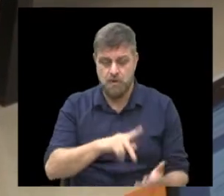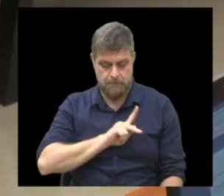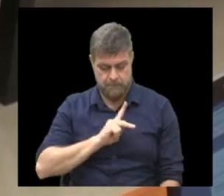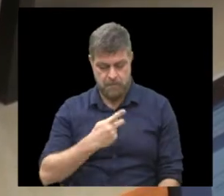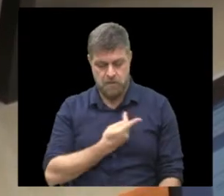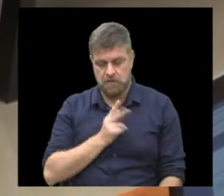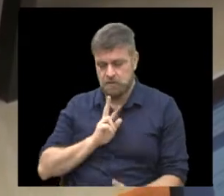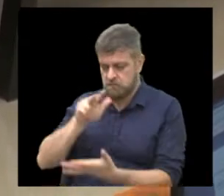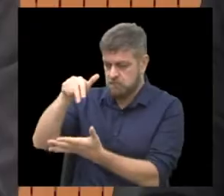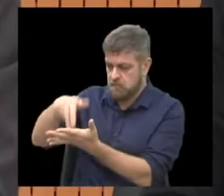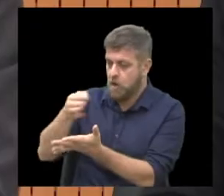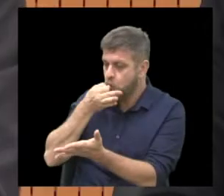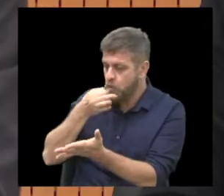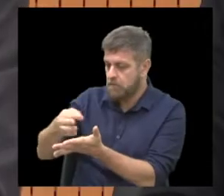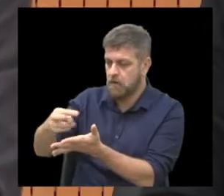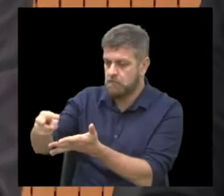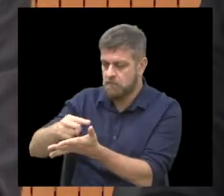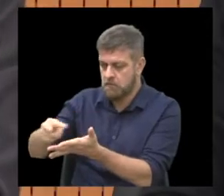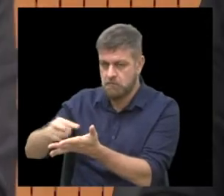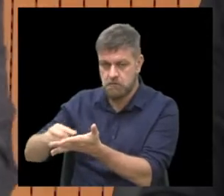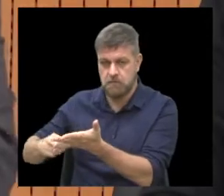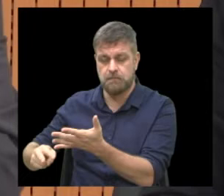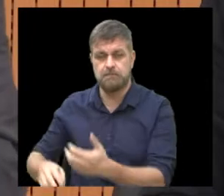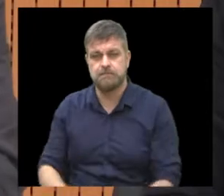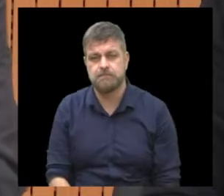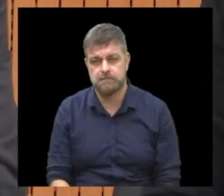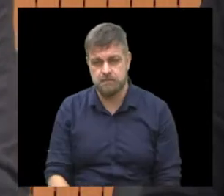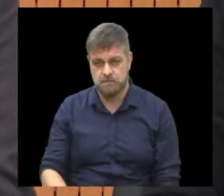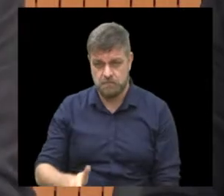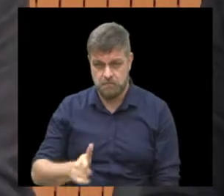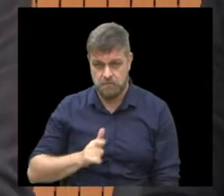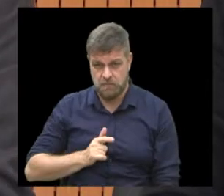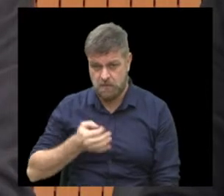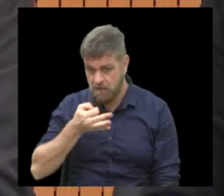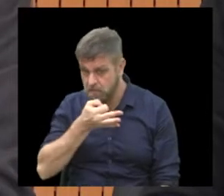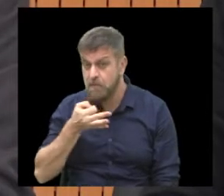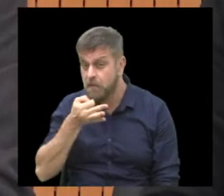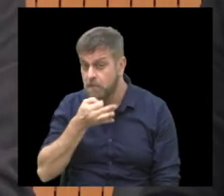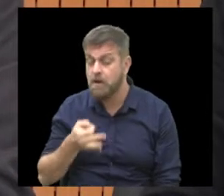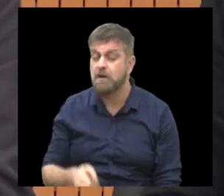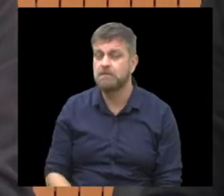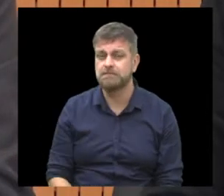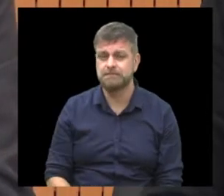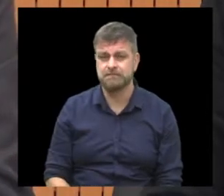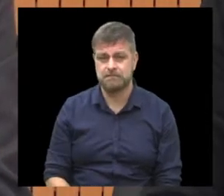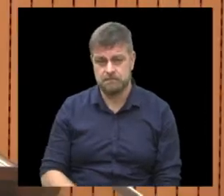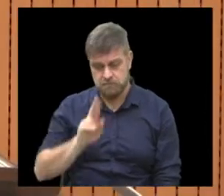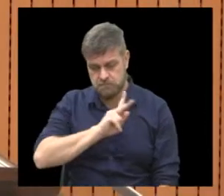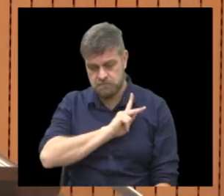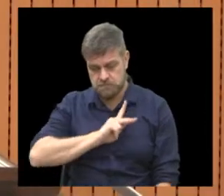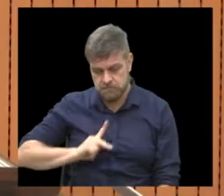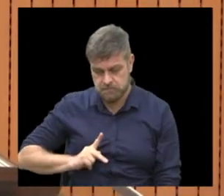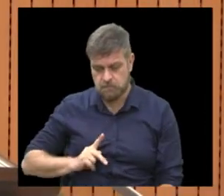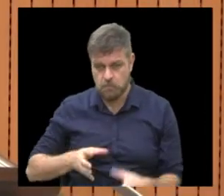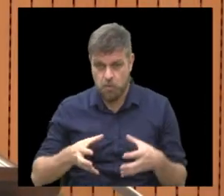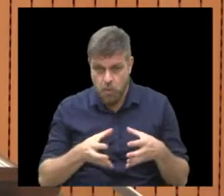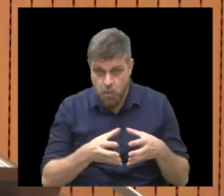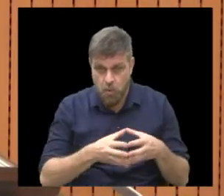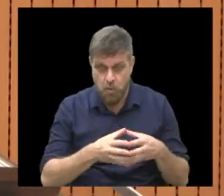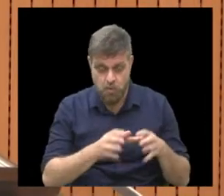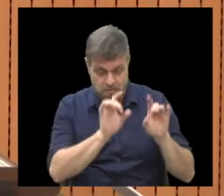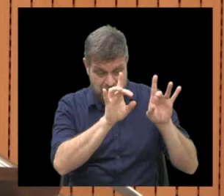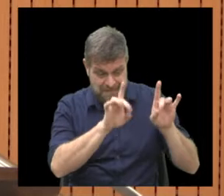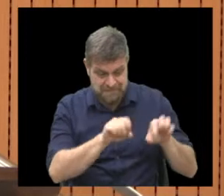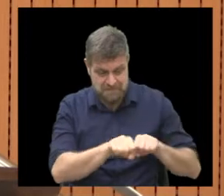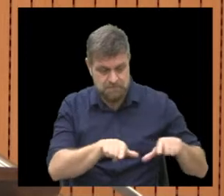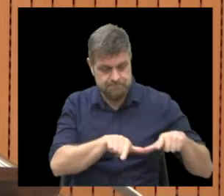para exarar o parecer. Vereador Paulo Haddad, Vossa Excelência está com a palavra para exarar o parecer. Senhor presidente, a Comissão Especial de